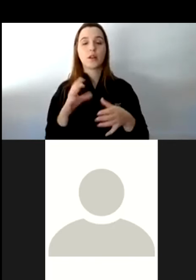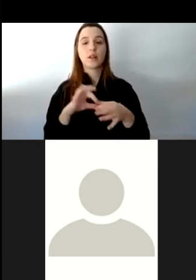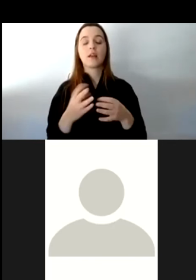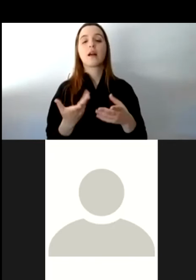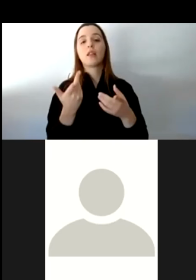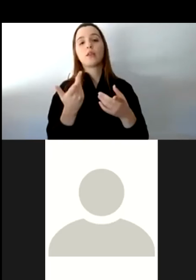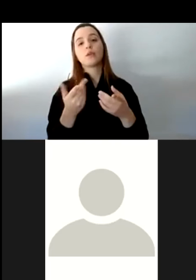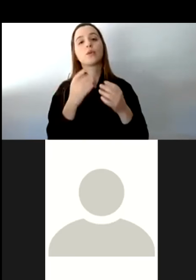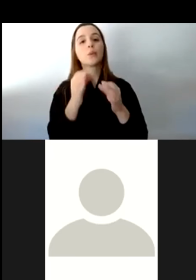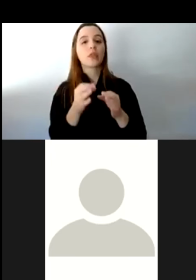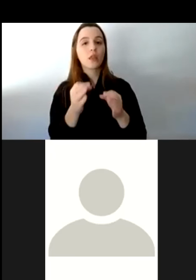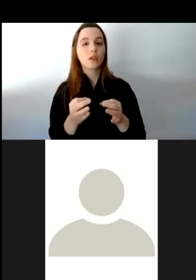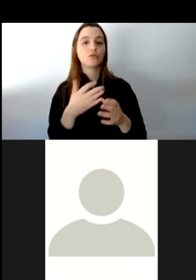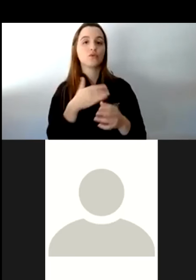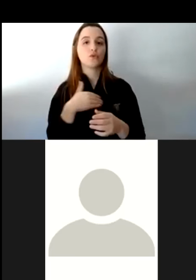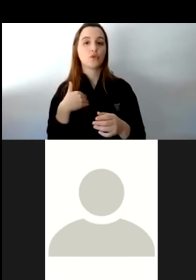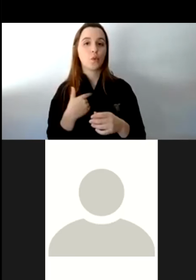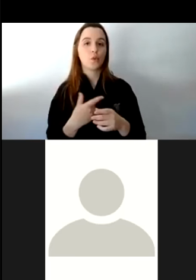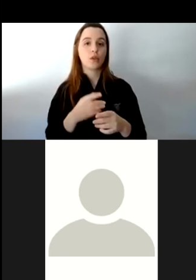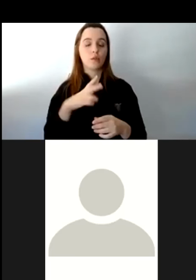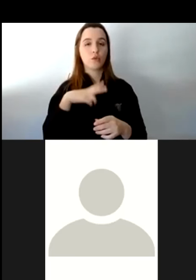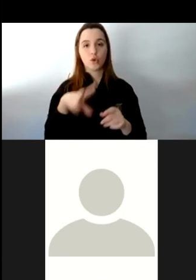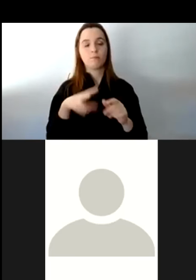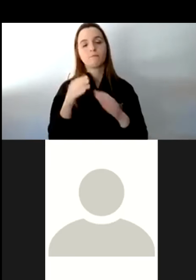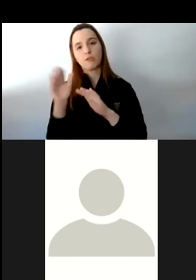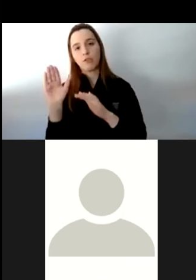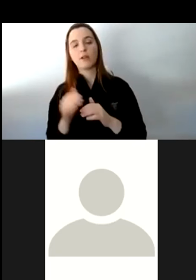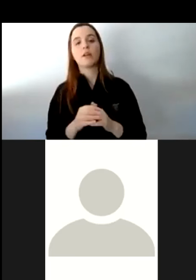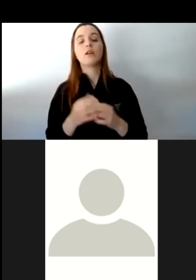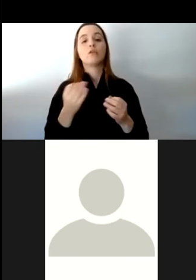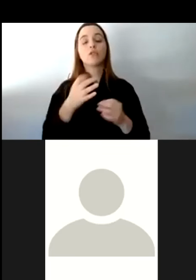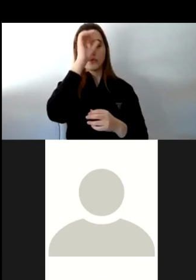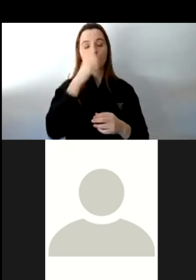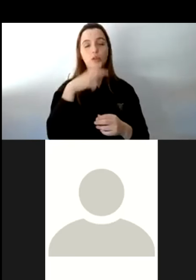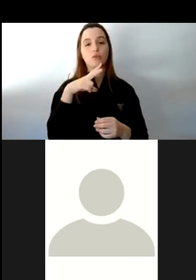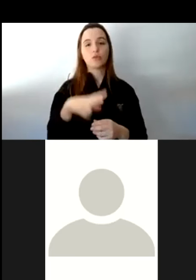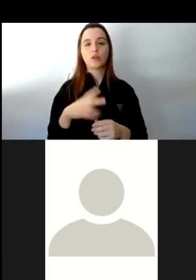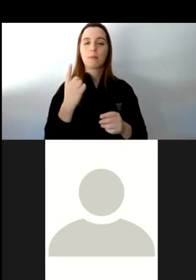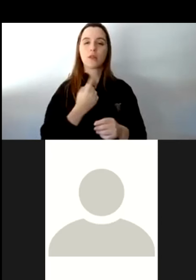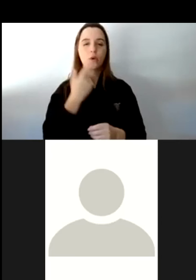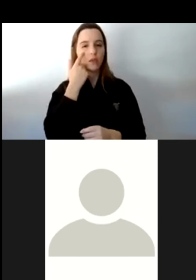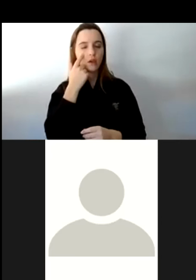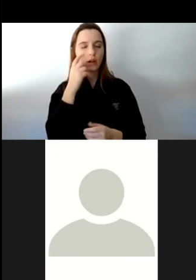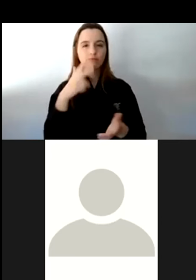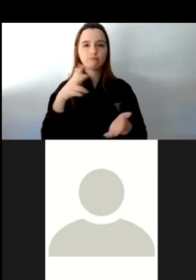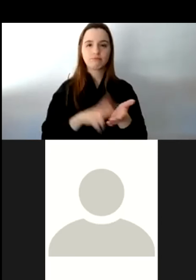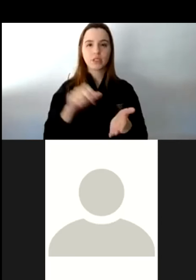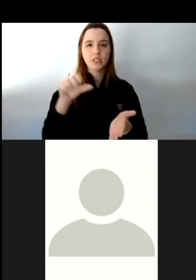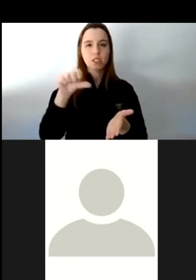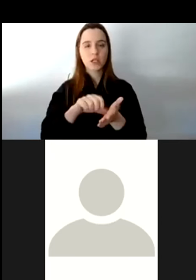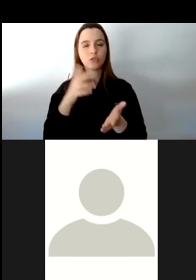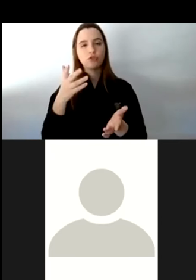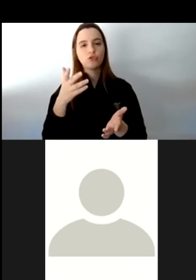transfronteiriços, o Estado português teve que identificar e reconhecer oficialmente centros clínicos de elevada